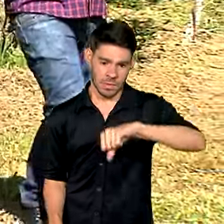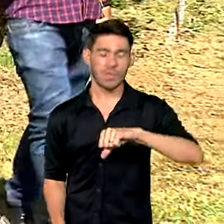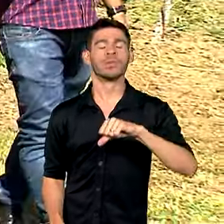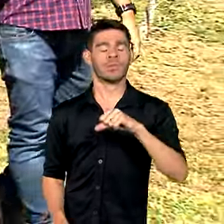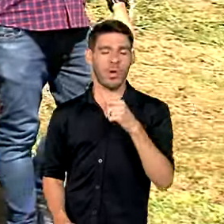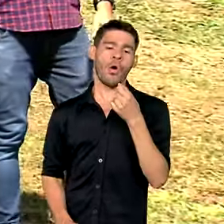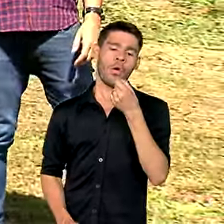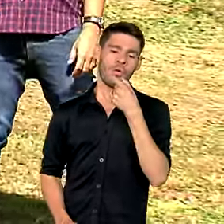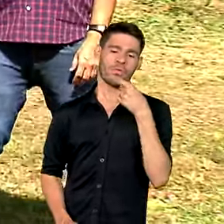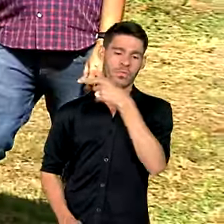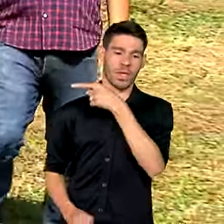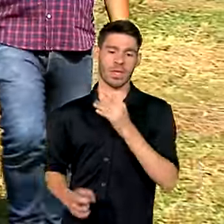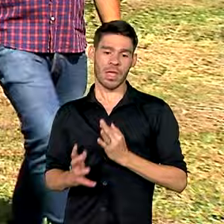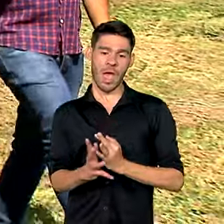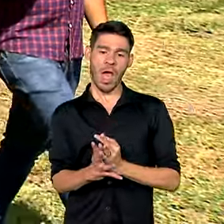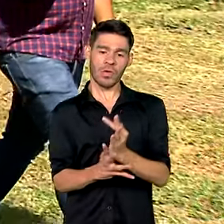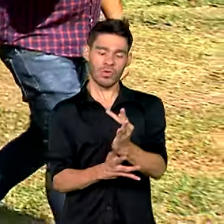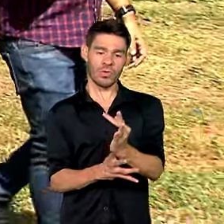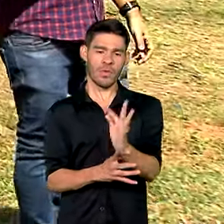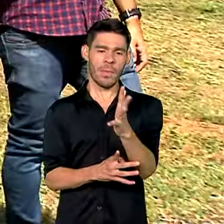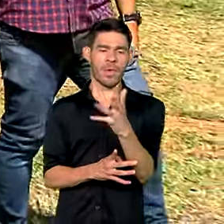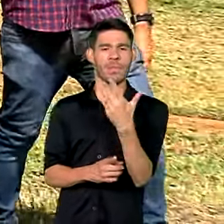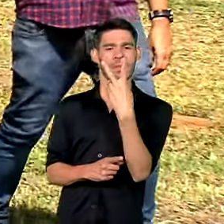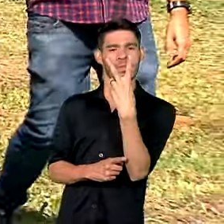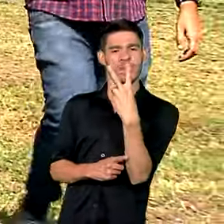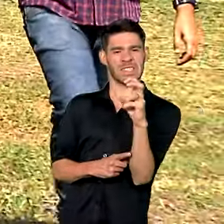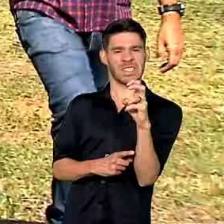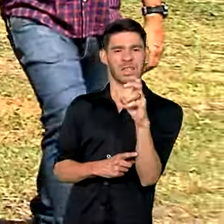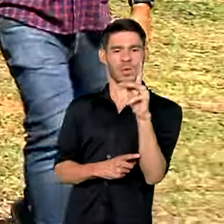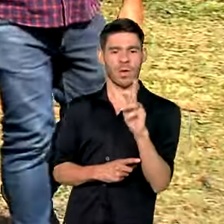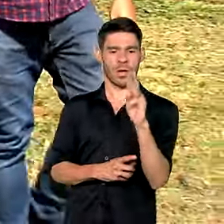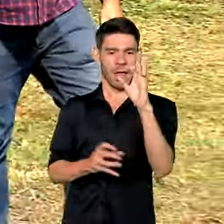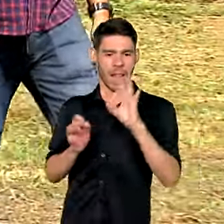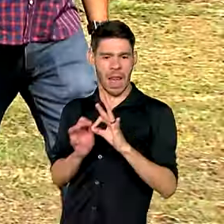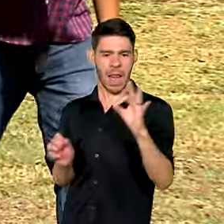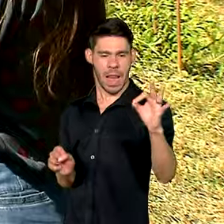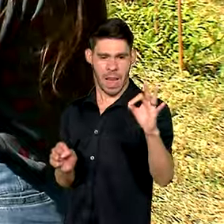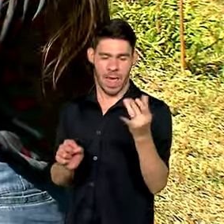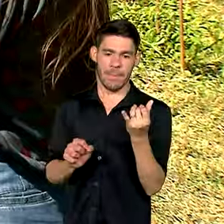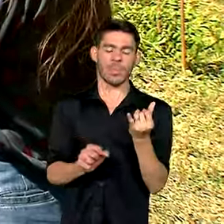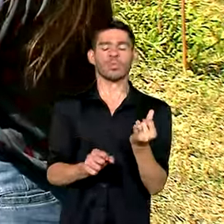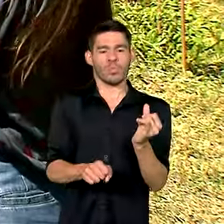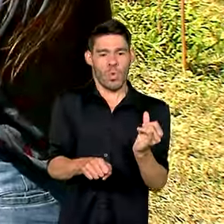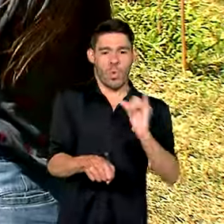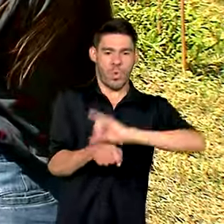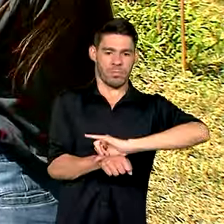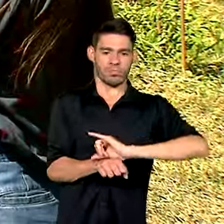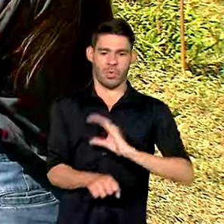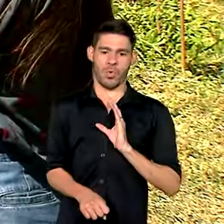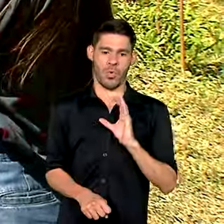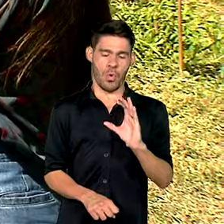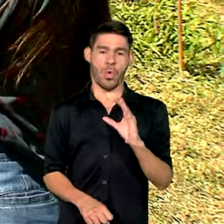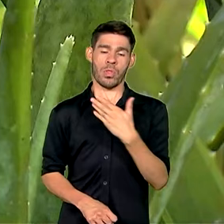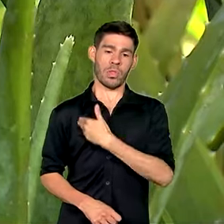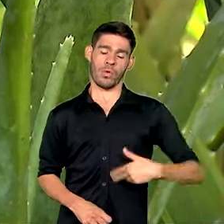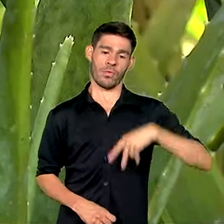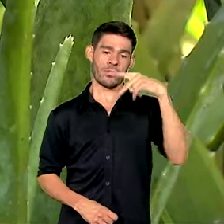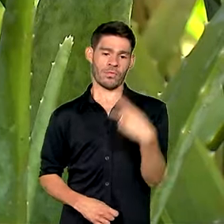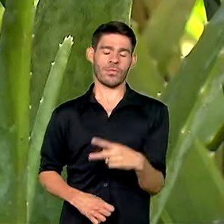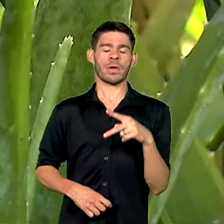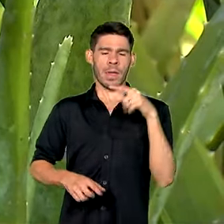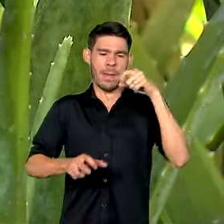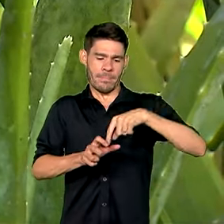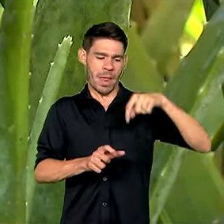essa farmácia no Riacho Fundo, a cerca de 25 quilômetros do plano piloto, sob a coordenação do governo local,